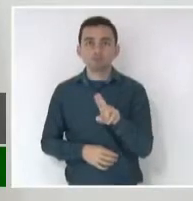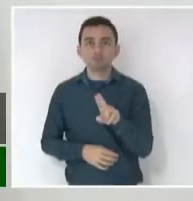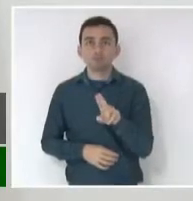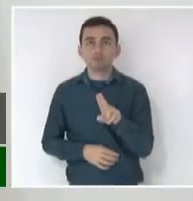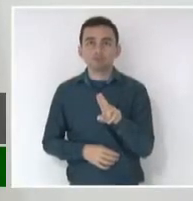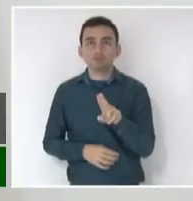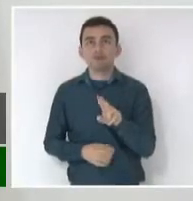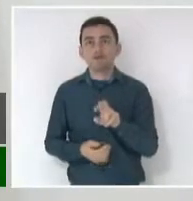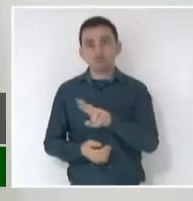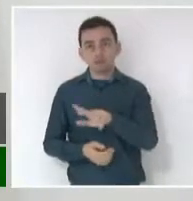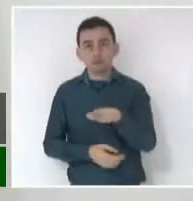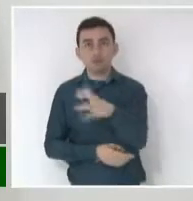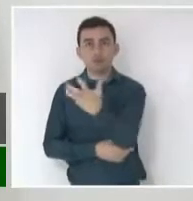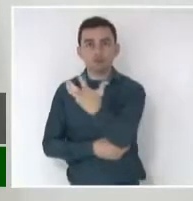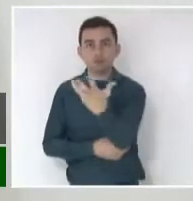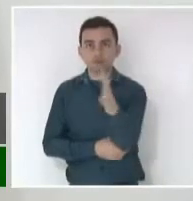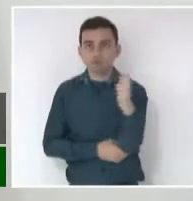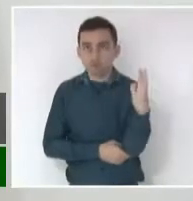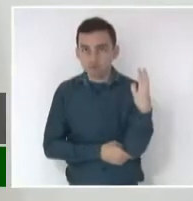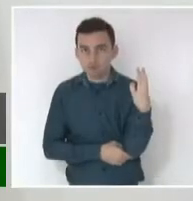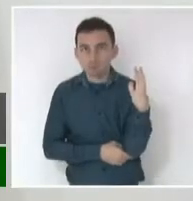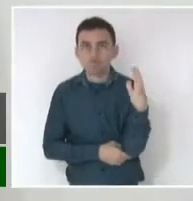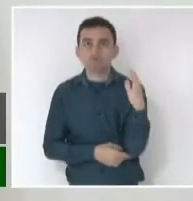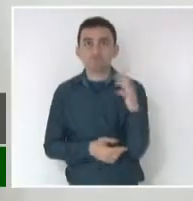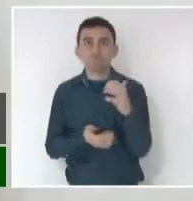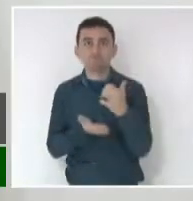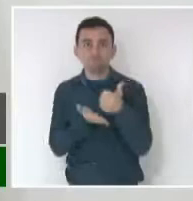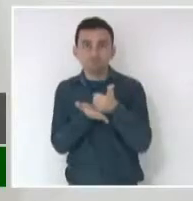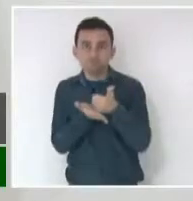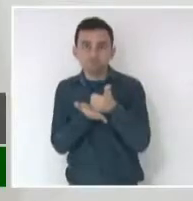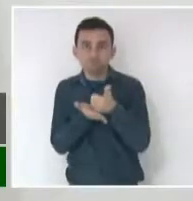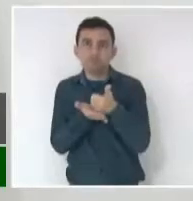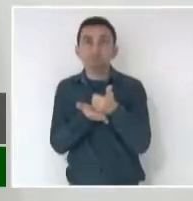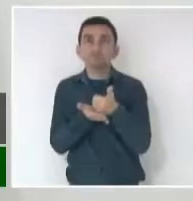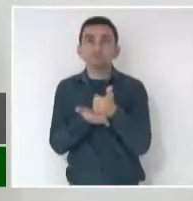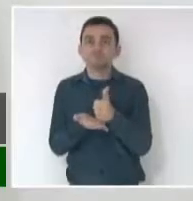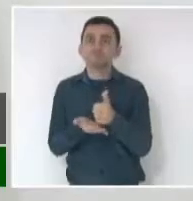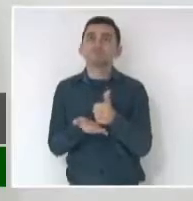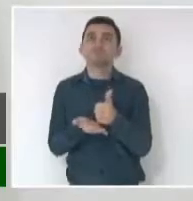das plantas medicinais que já,